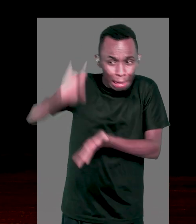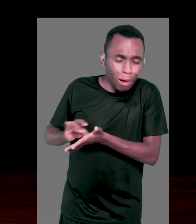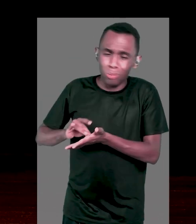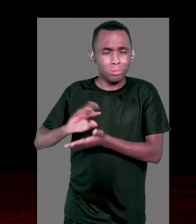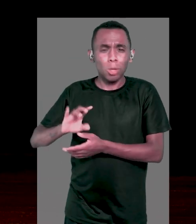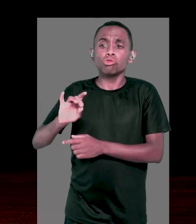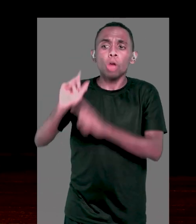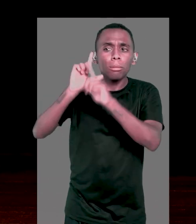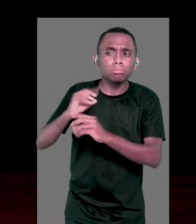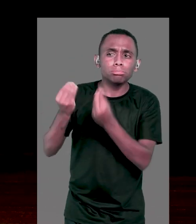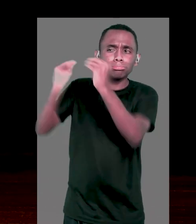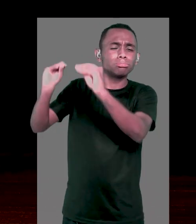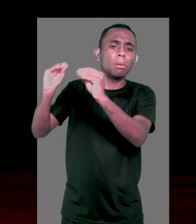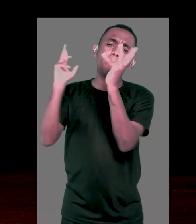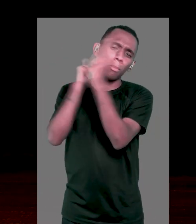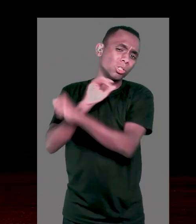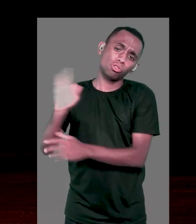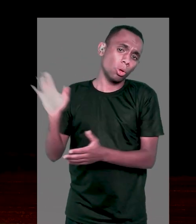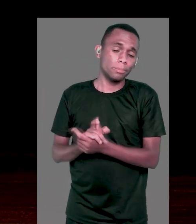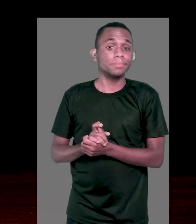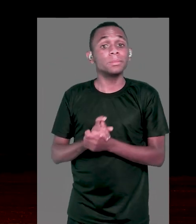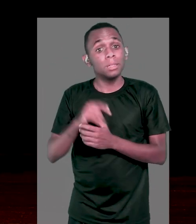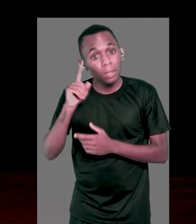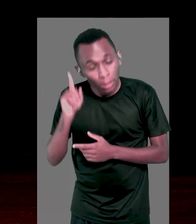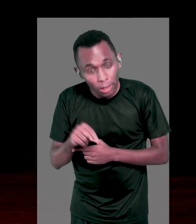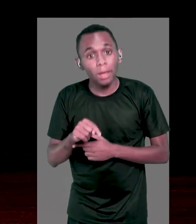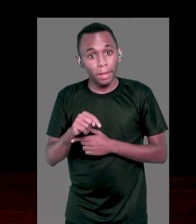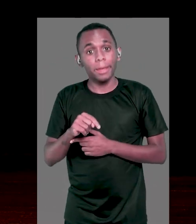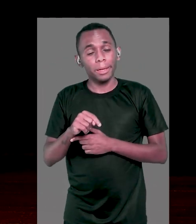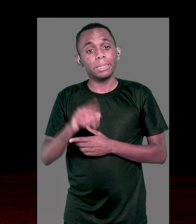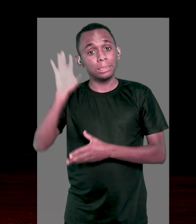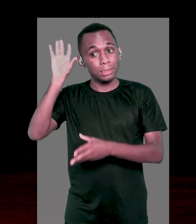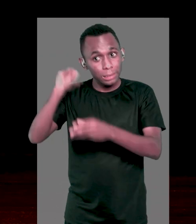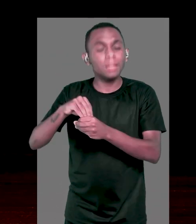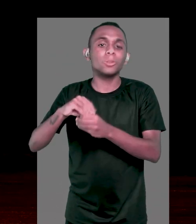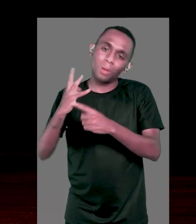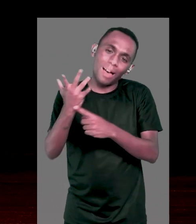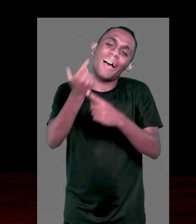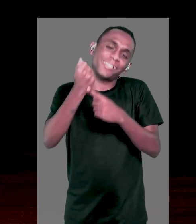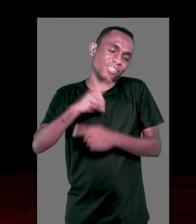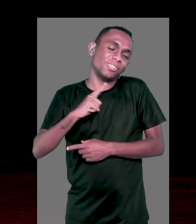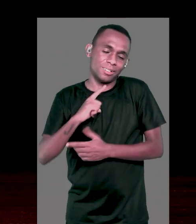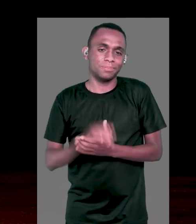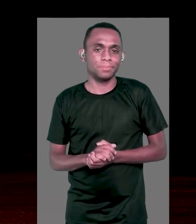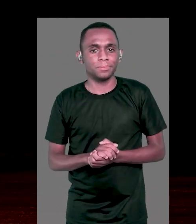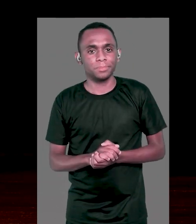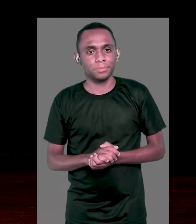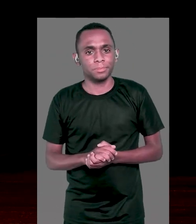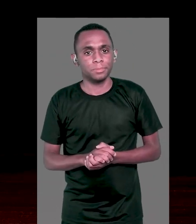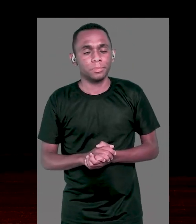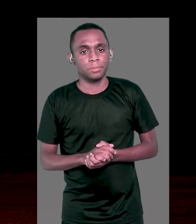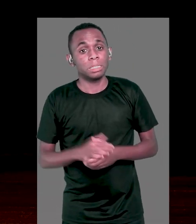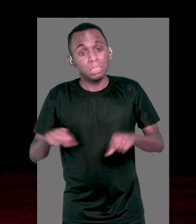mas eles são um elemento que é inútil no objeto útil e é esse